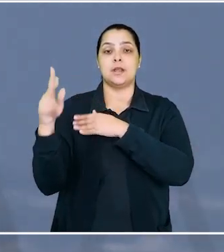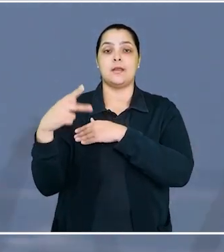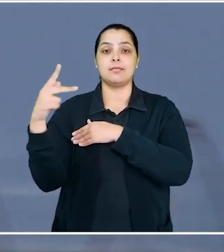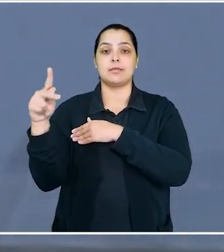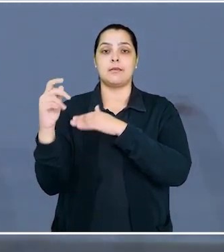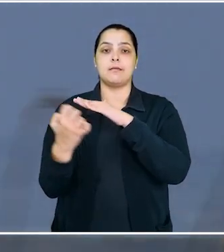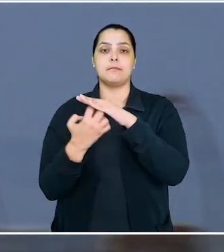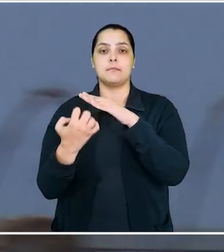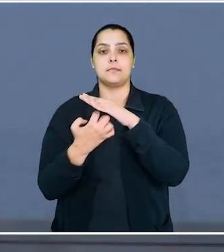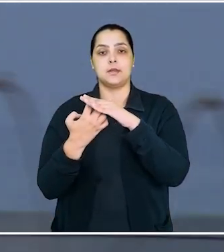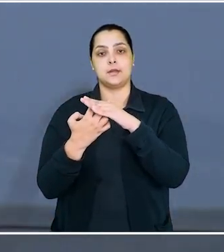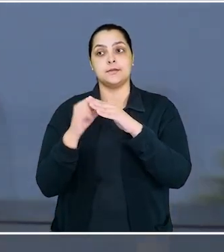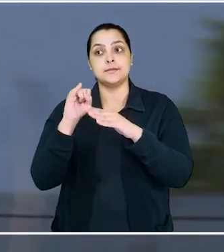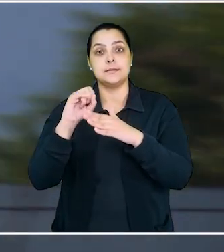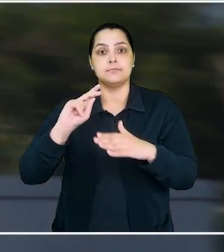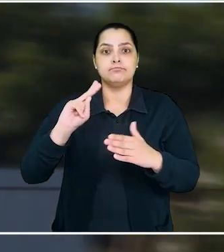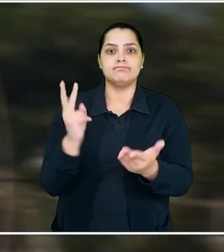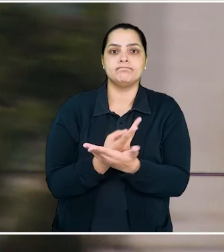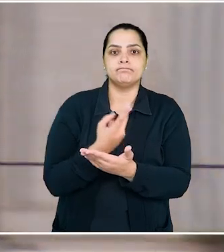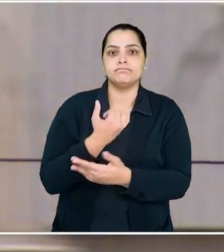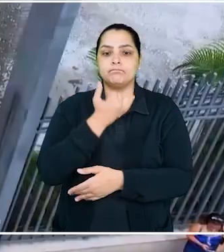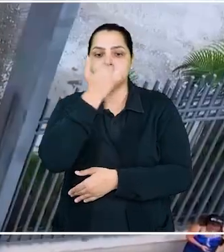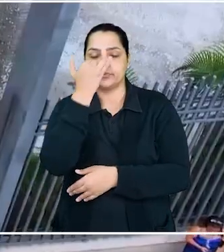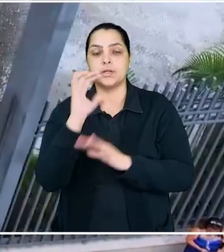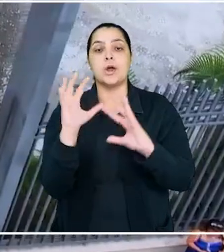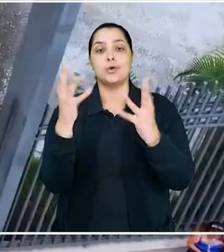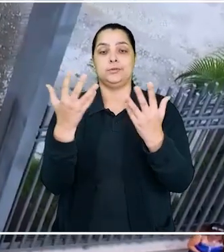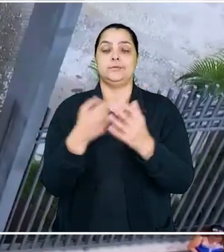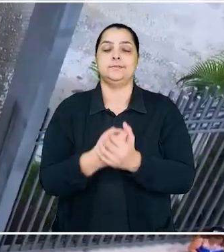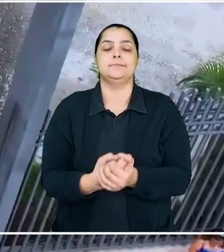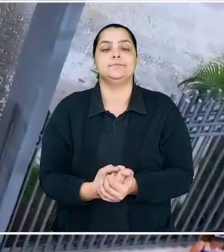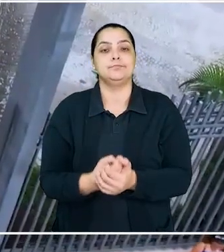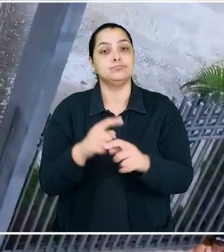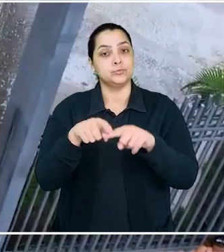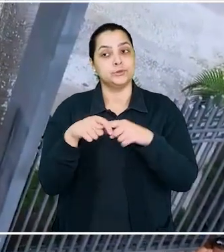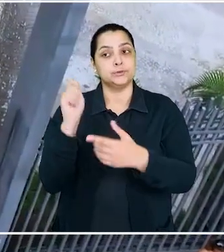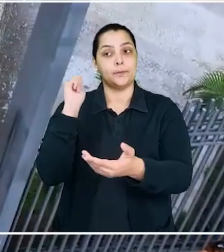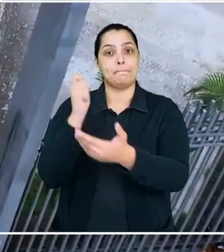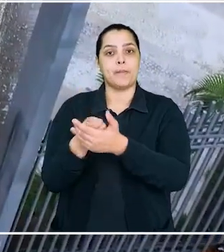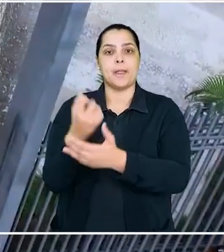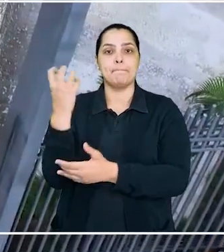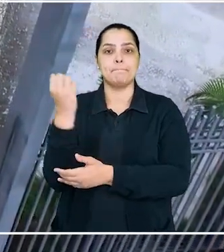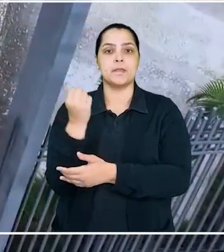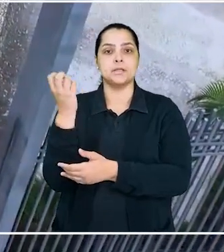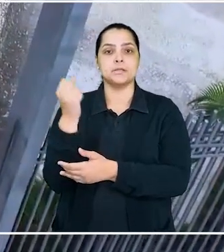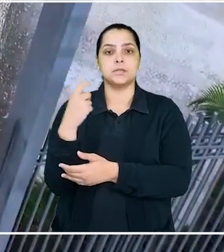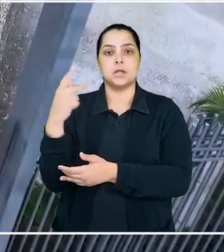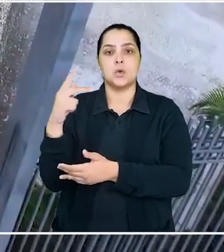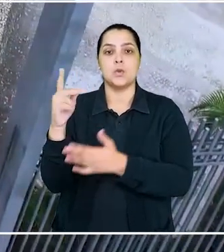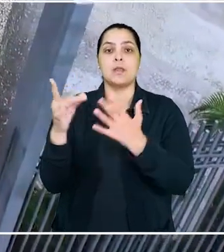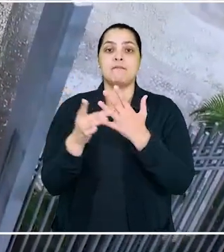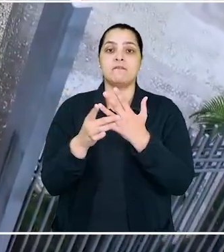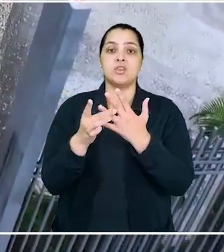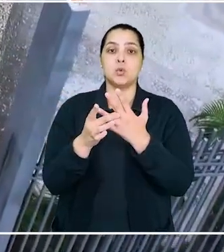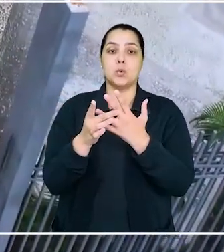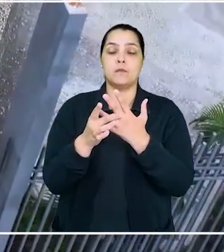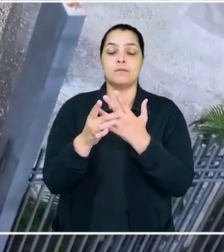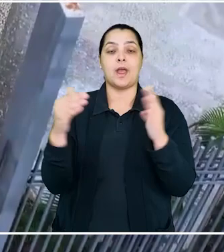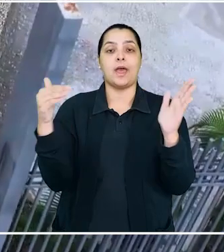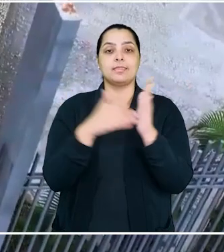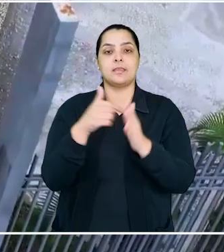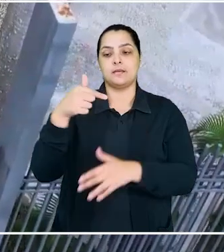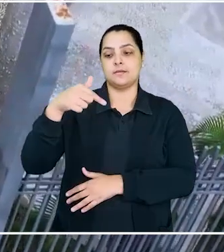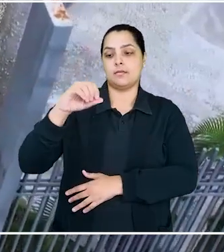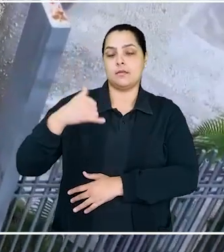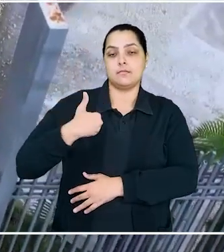por eventuais acidentes ou danos no percurso. Com isso, determinou o pagamento de pensão à viúva até que ela complete 70